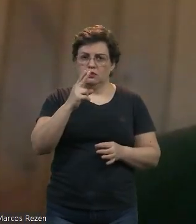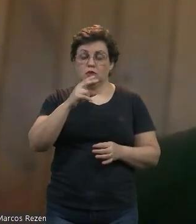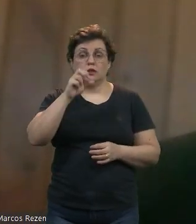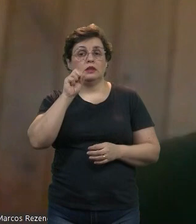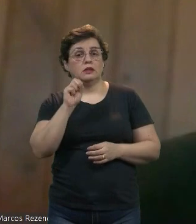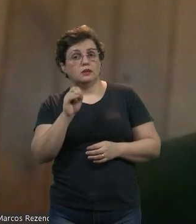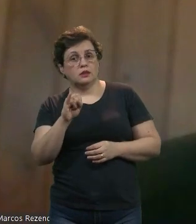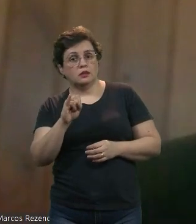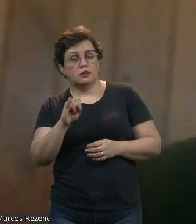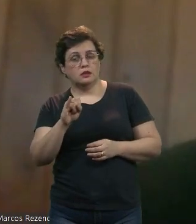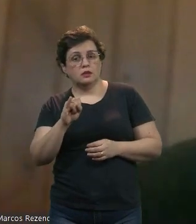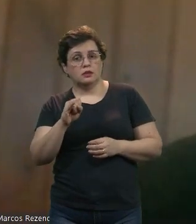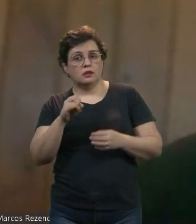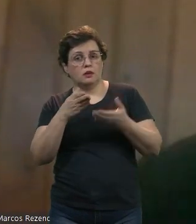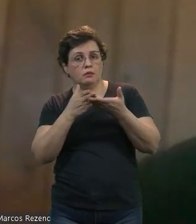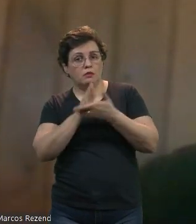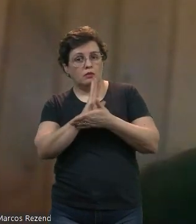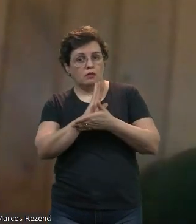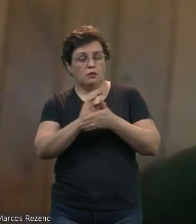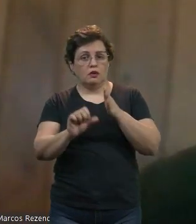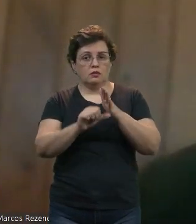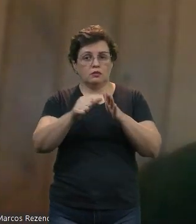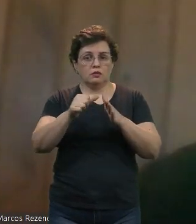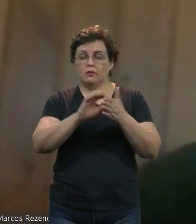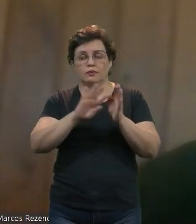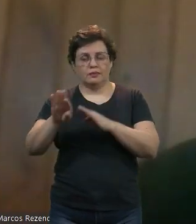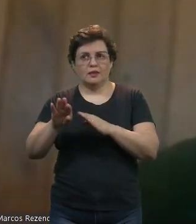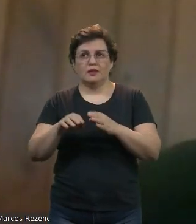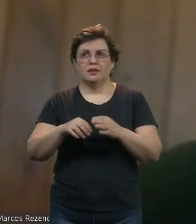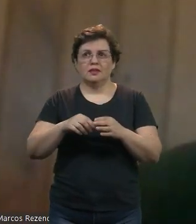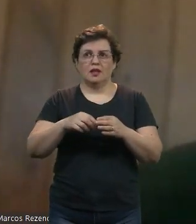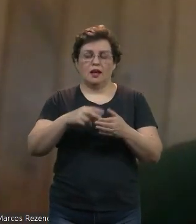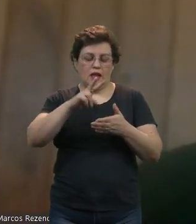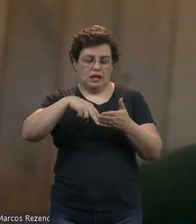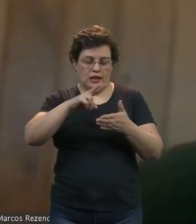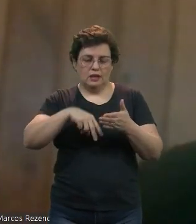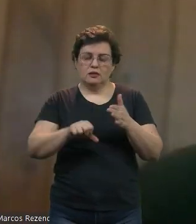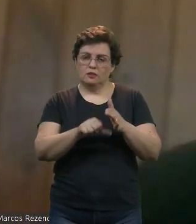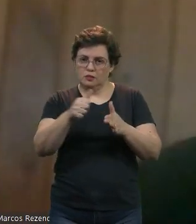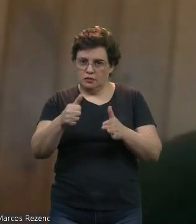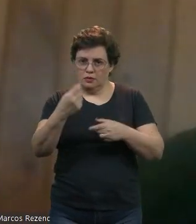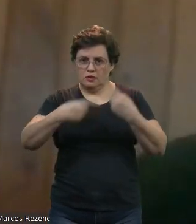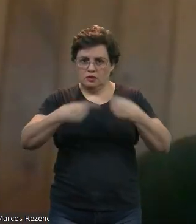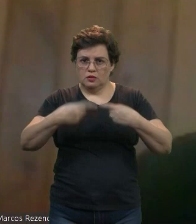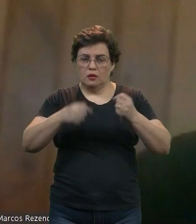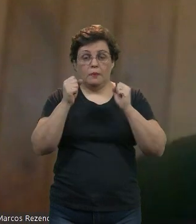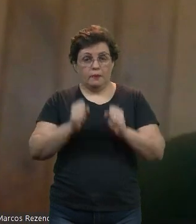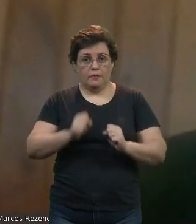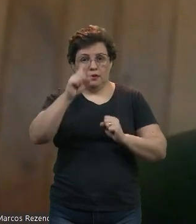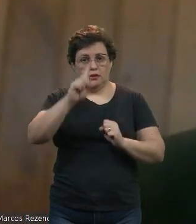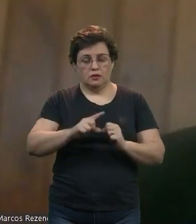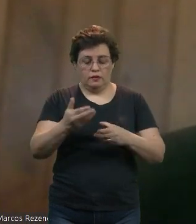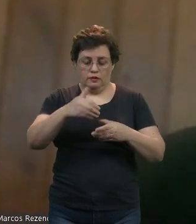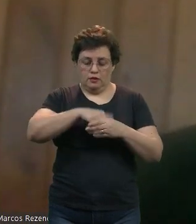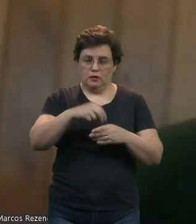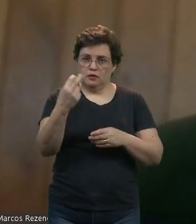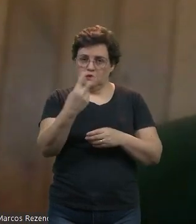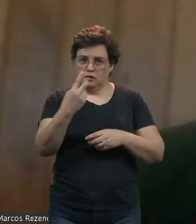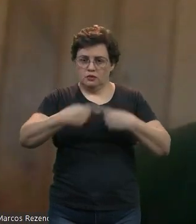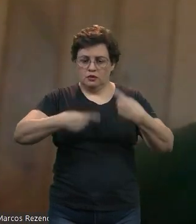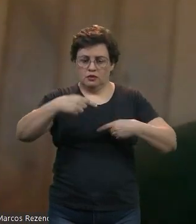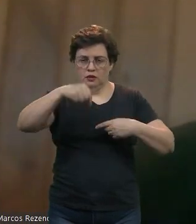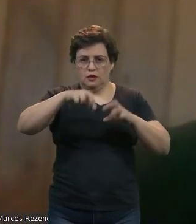se apreciados em primeira discussão, possam ser votados em segunda discussão ainda nessa